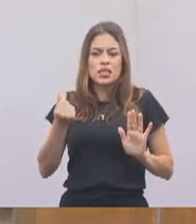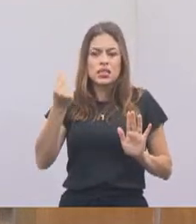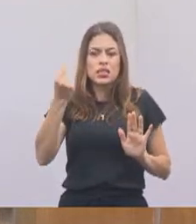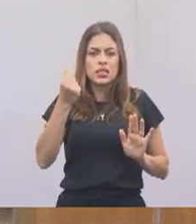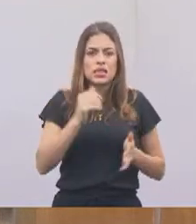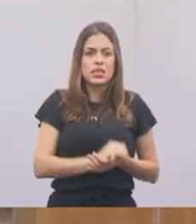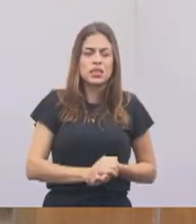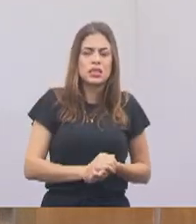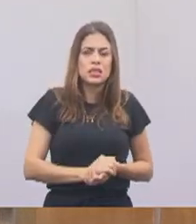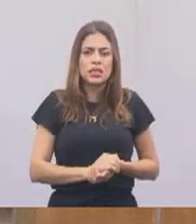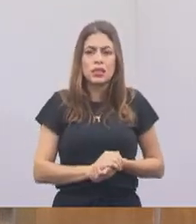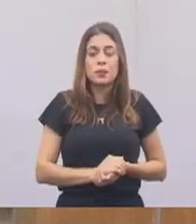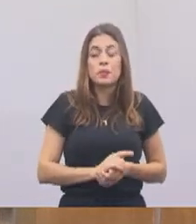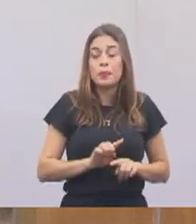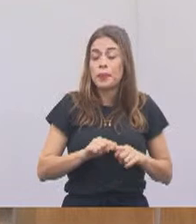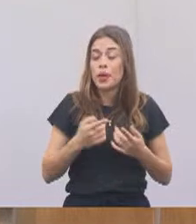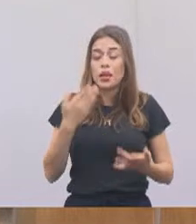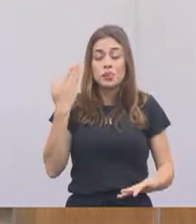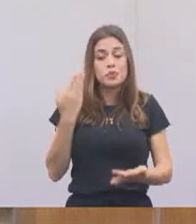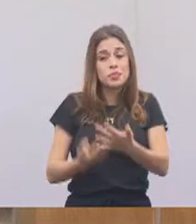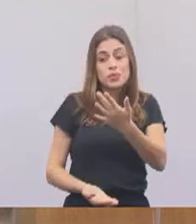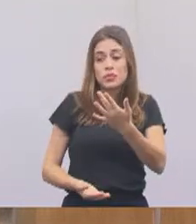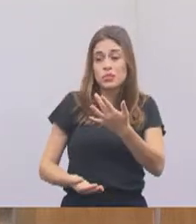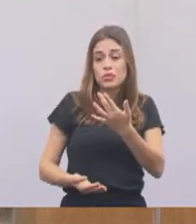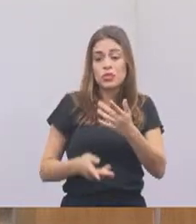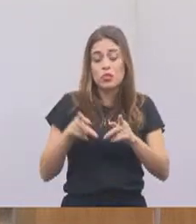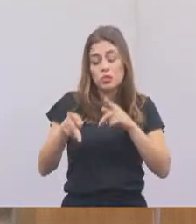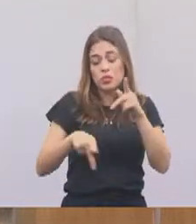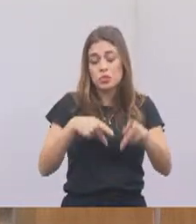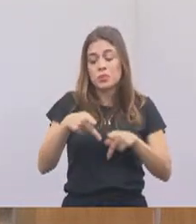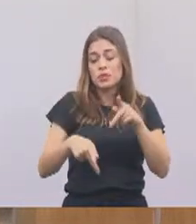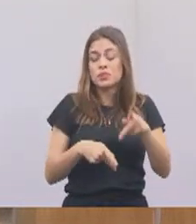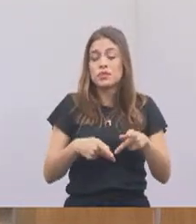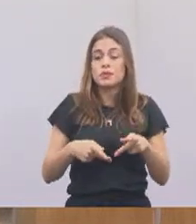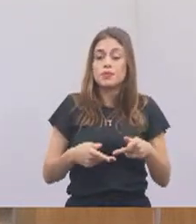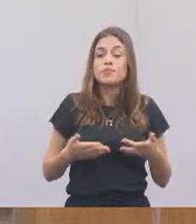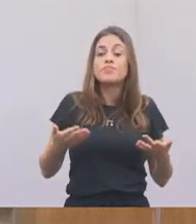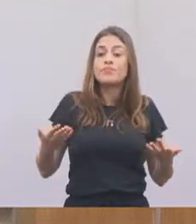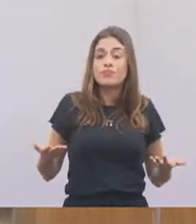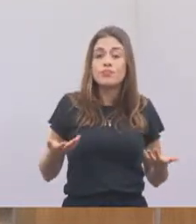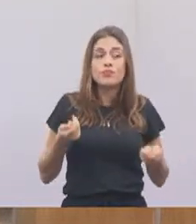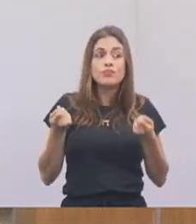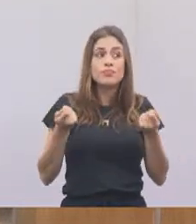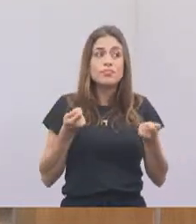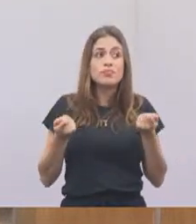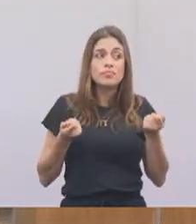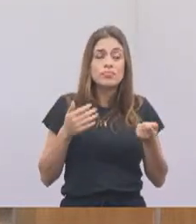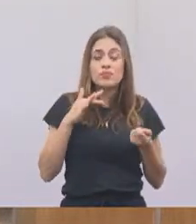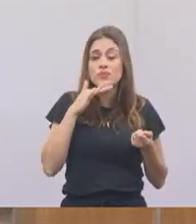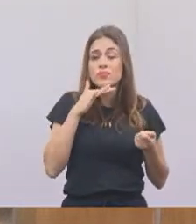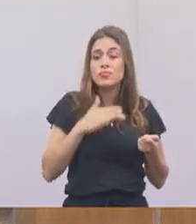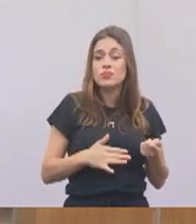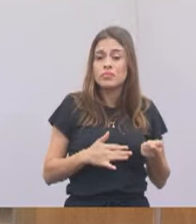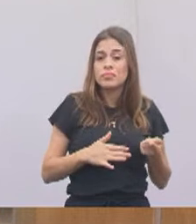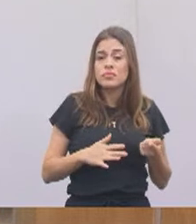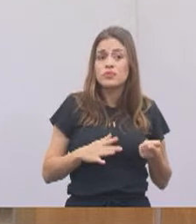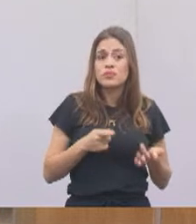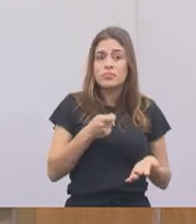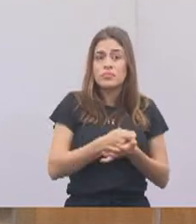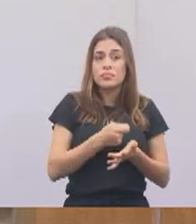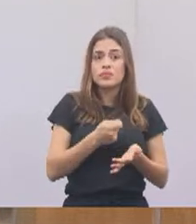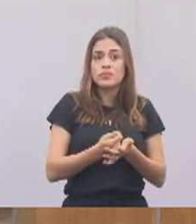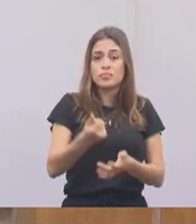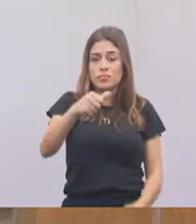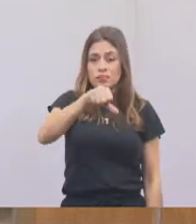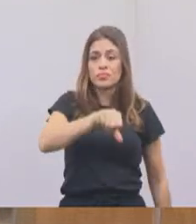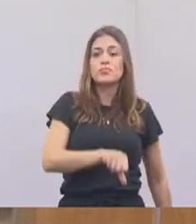a população. Então, essa, fruto dessa má gestão, agora a população está pagando, está tendo reflexos